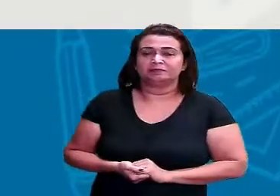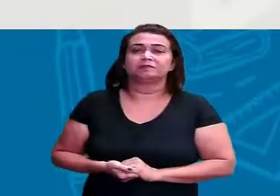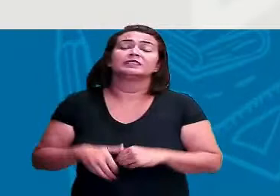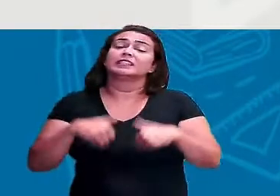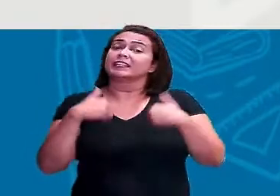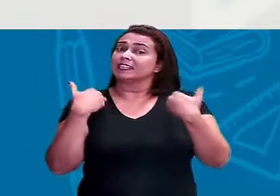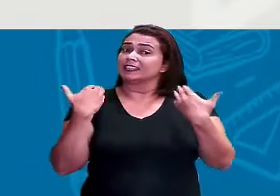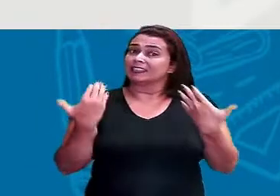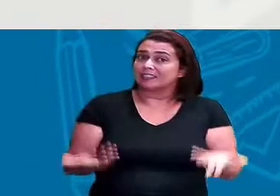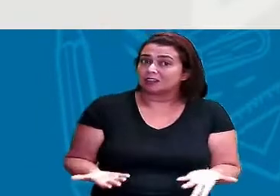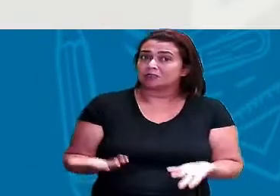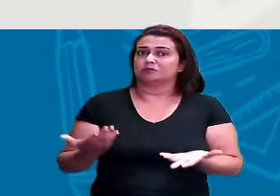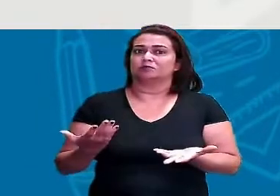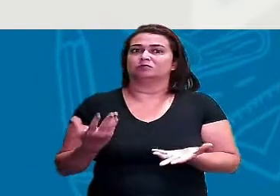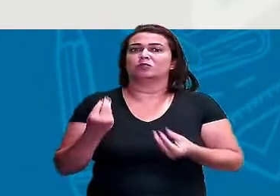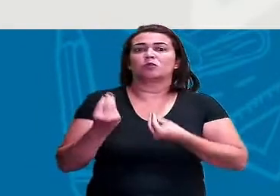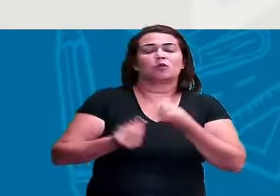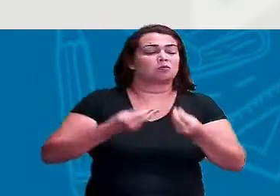Orientação geográfica.